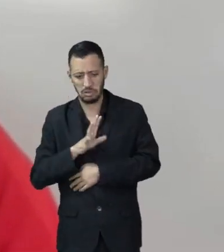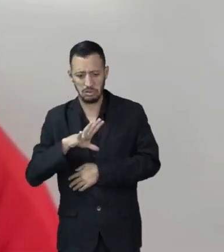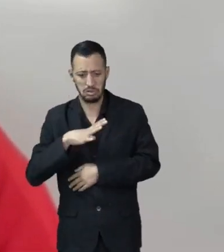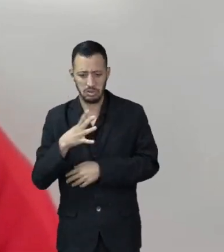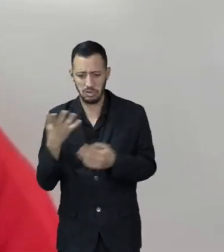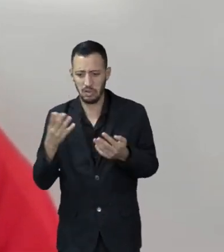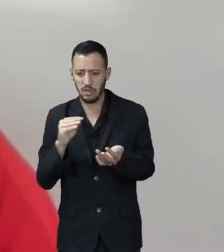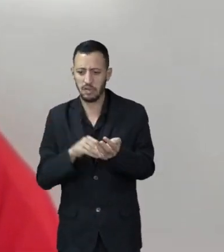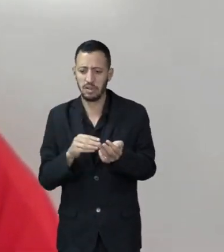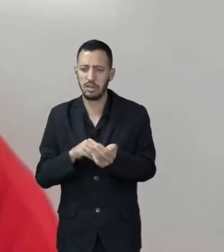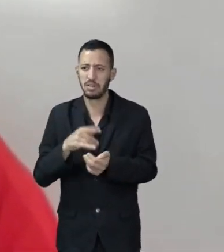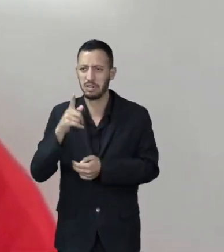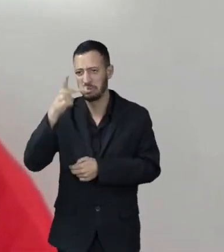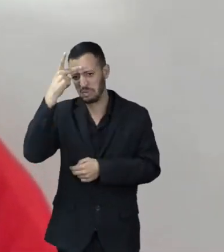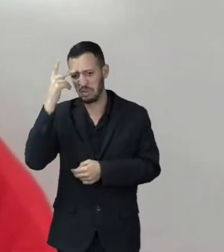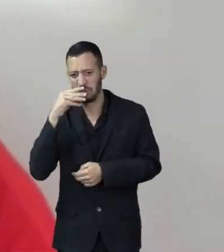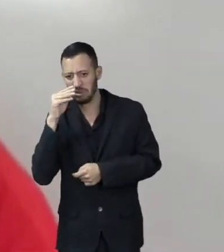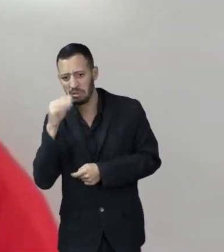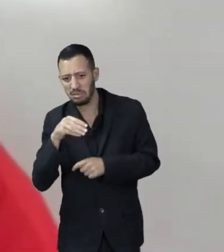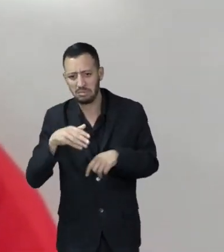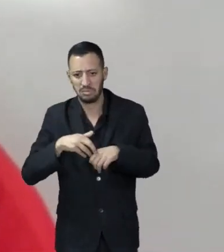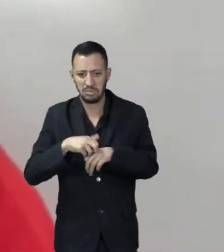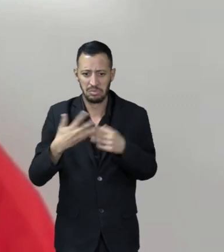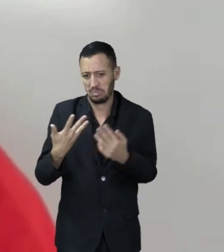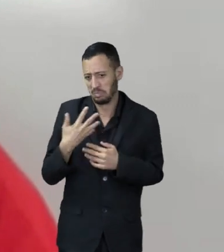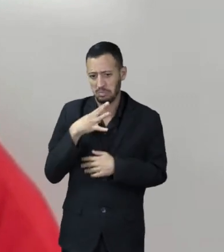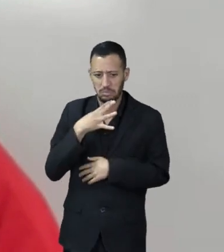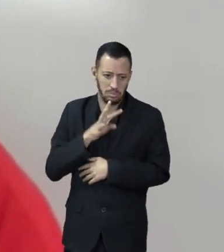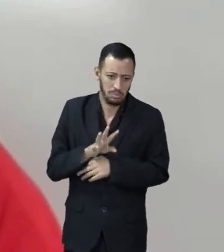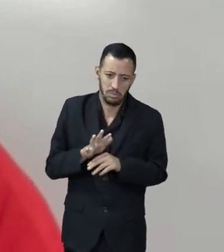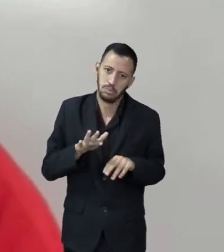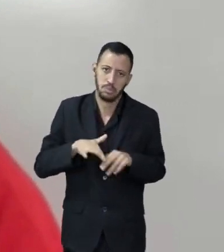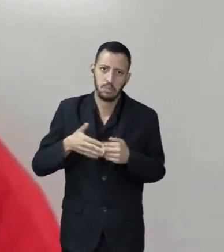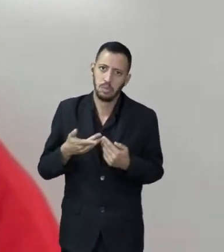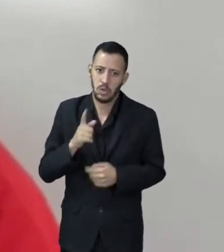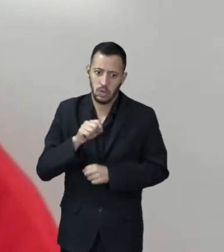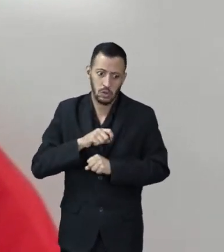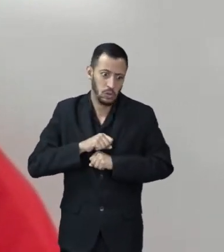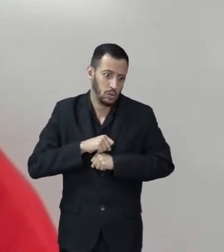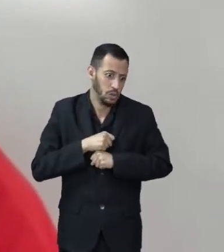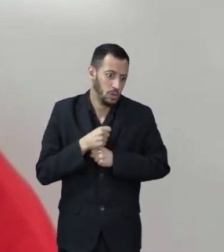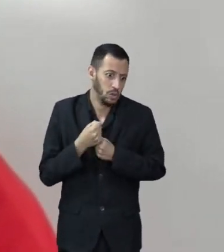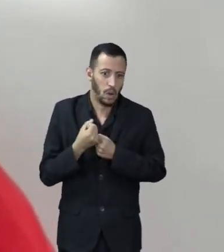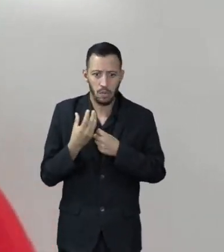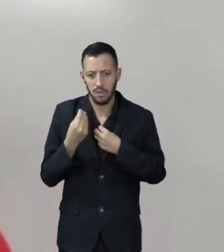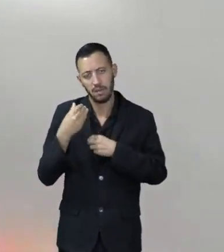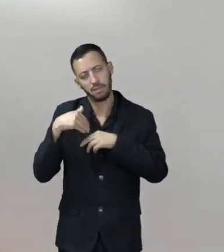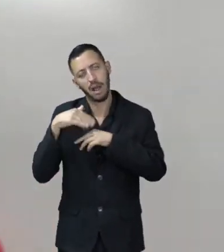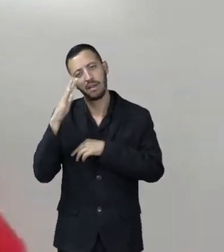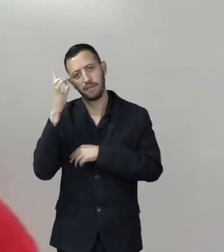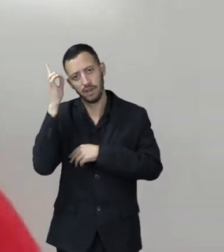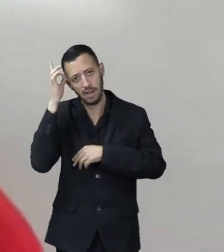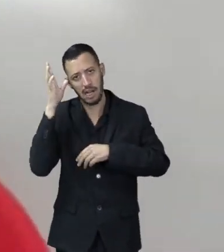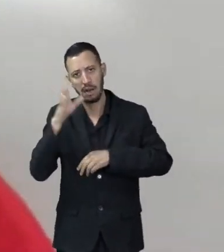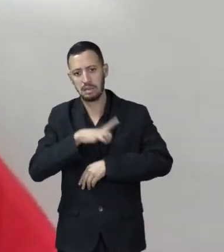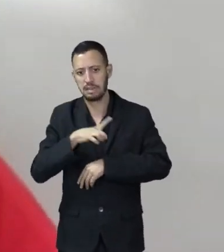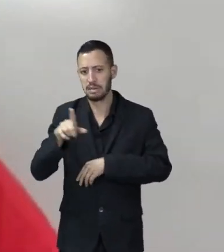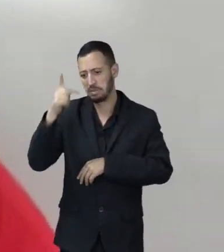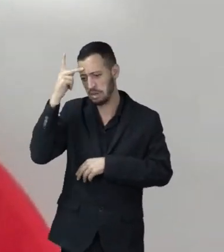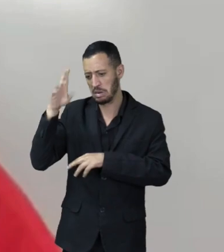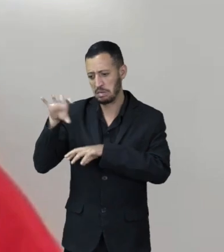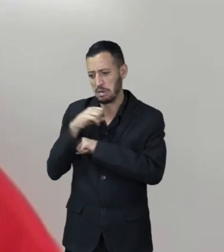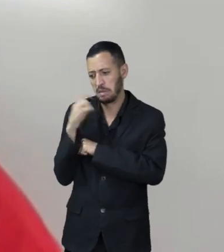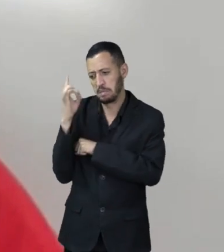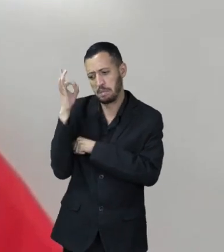estrito senso da palavra, de ignorar algumas situações por não conhecê-las, e aí o ódio ele é muito mais fácil, né? O ódio ele pega mais rápido. Como a